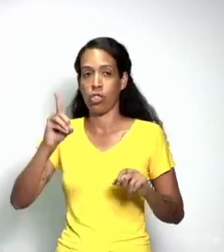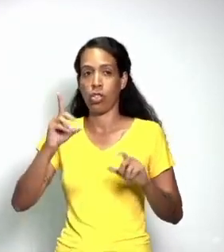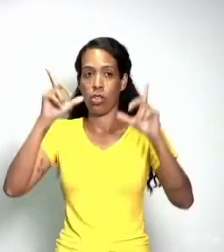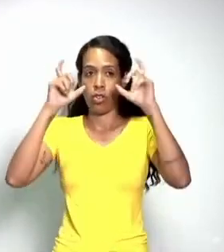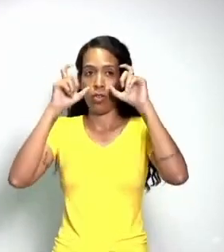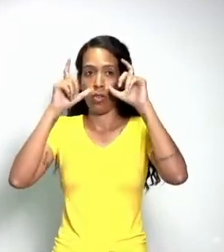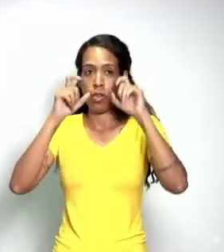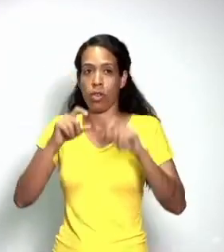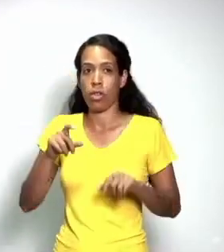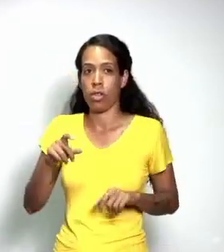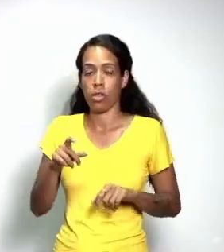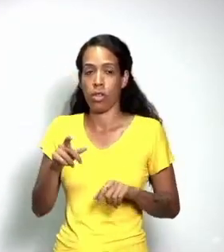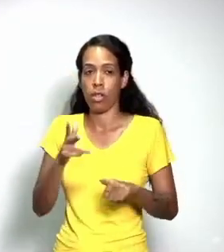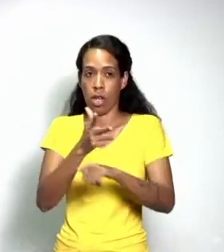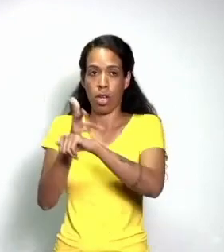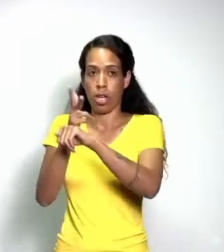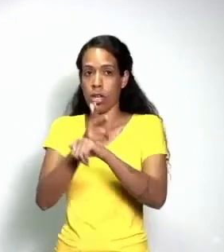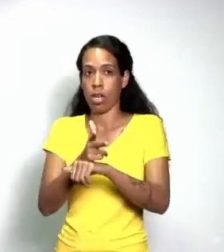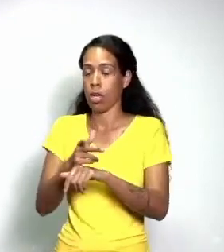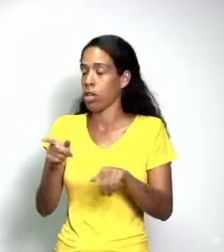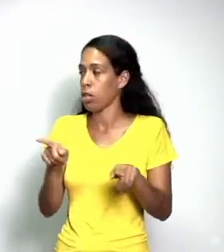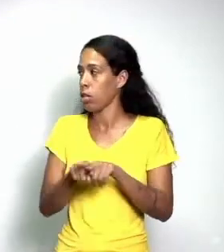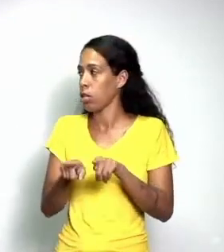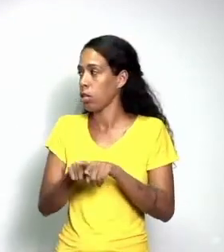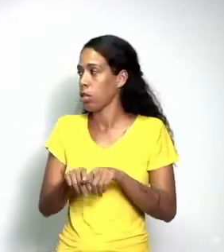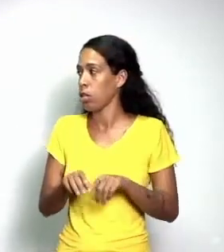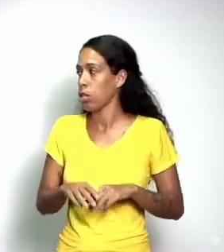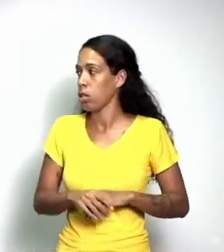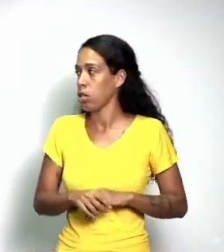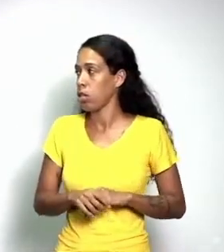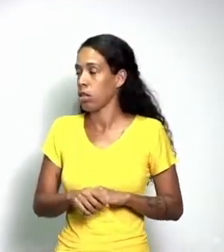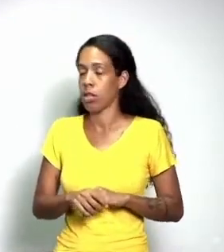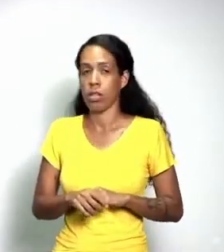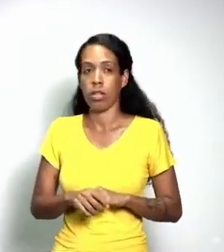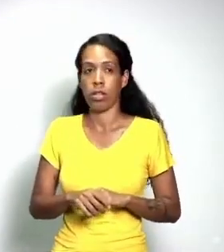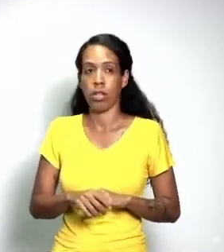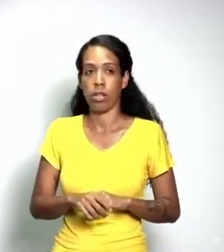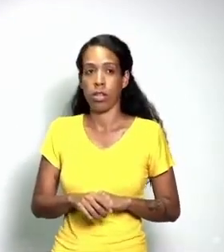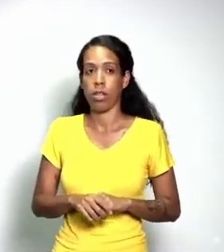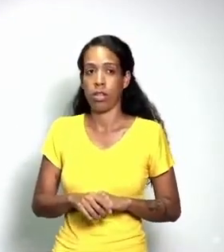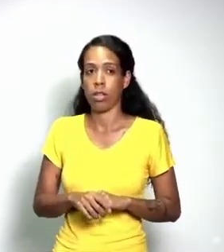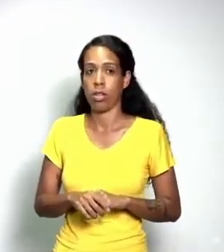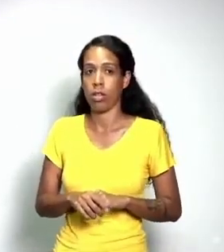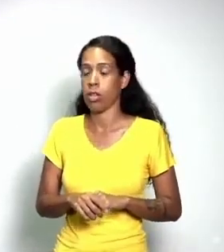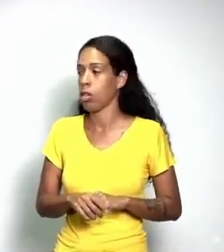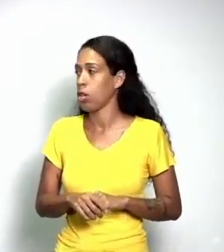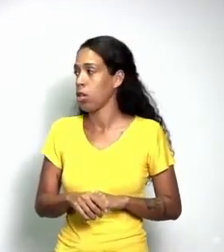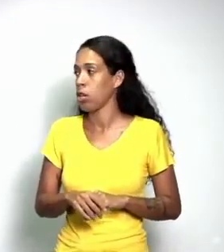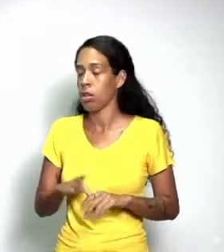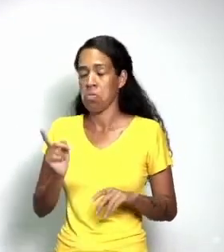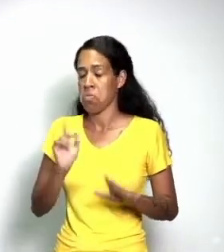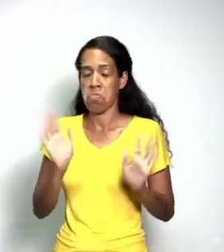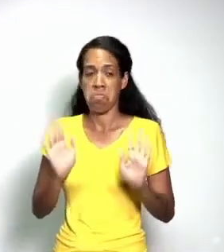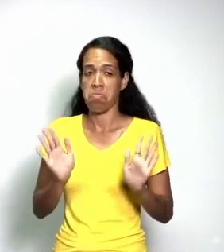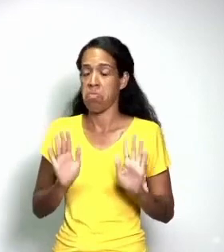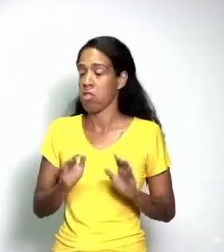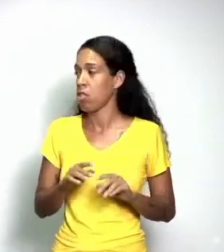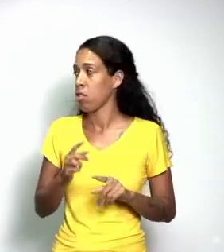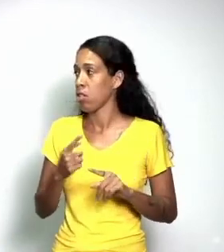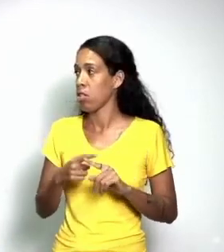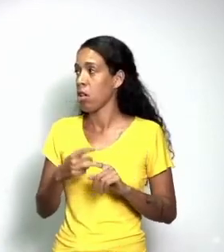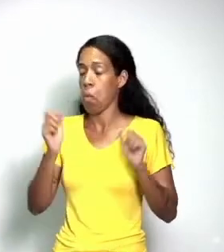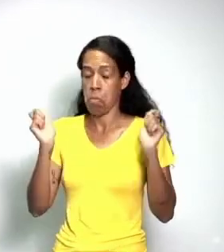de foto que seja câmera ao mesmo tempo. Eu acho que ele tem que ficar fora. Não. É